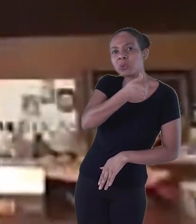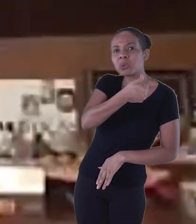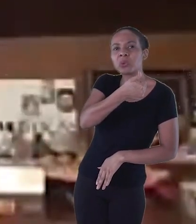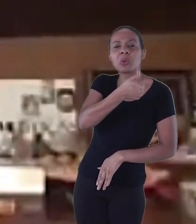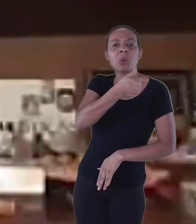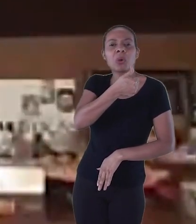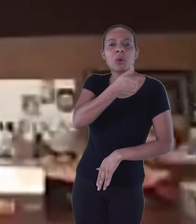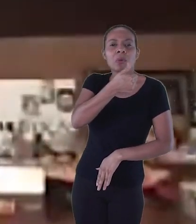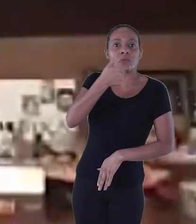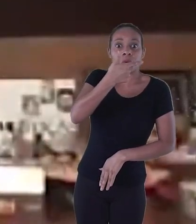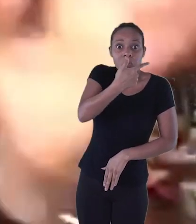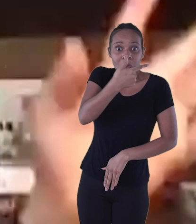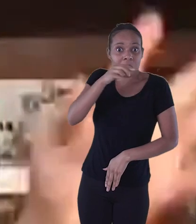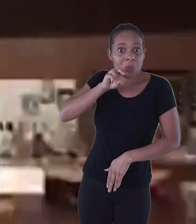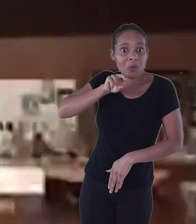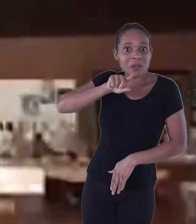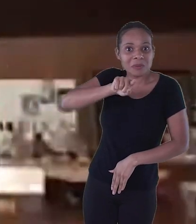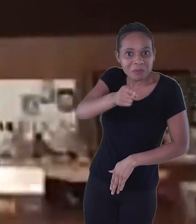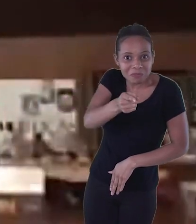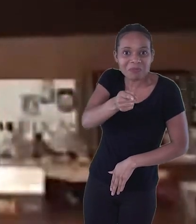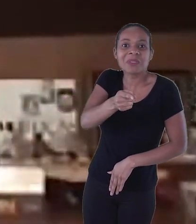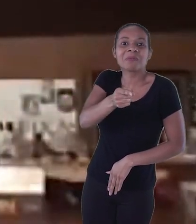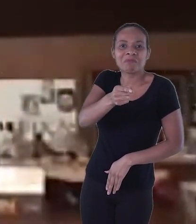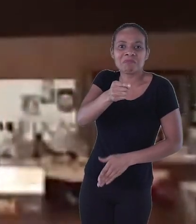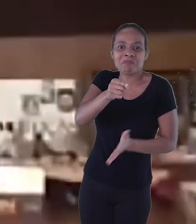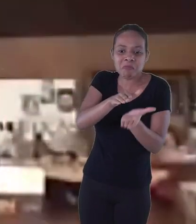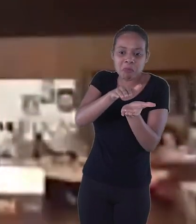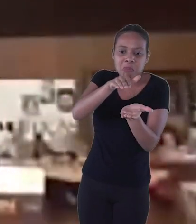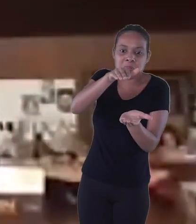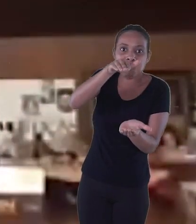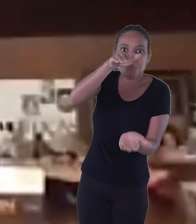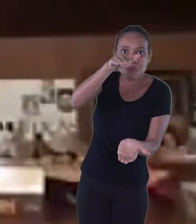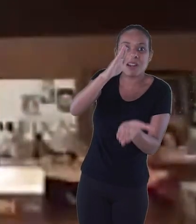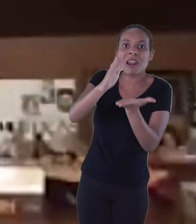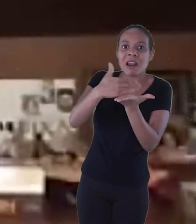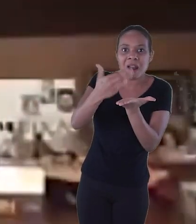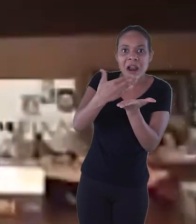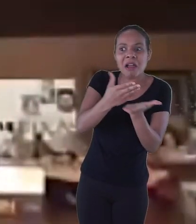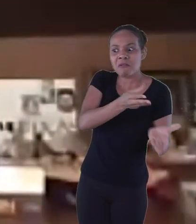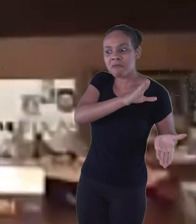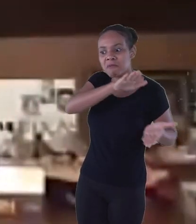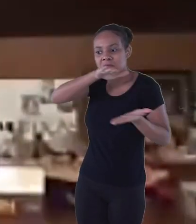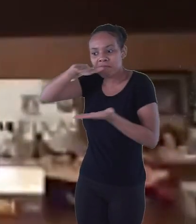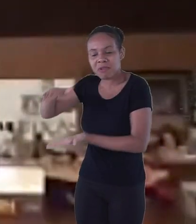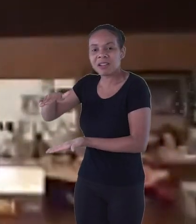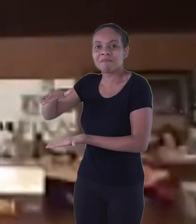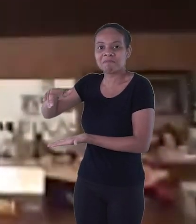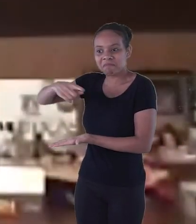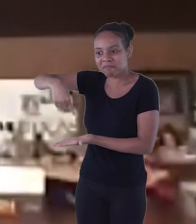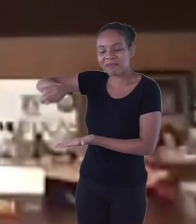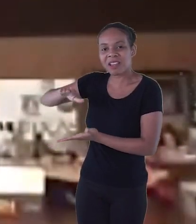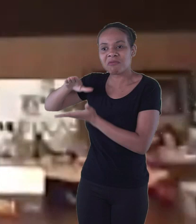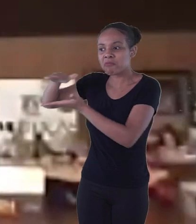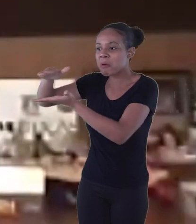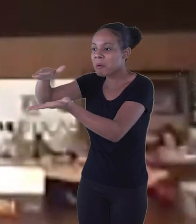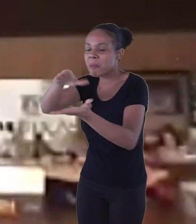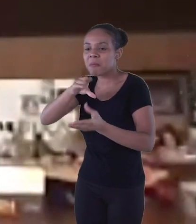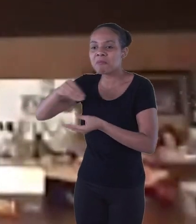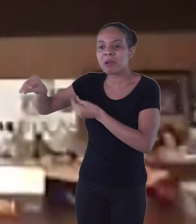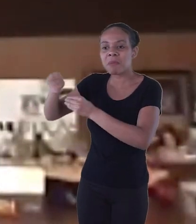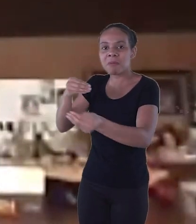12 biografias, para que as escolas, enfim, fiquem cheias, né? E a ideia qual é? É descolonizar a